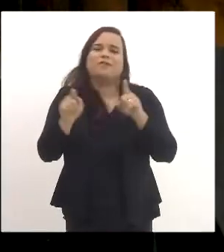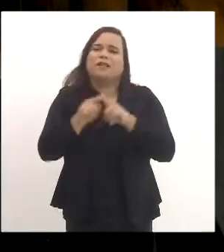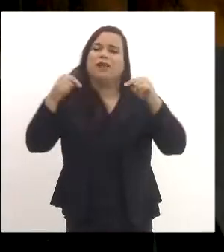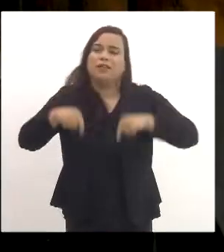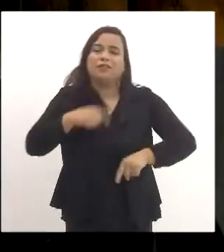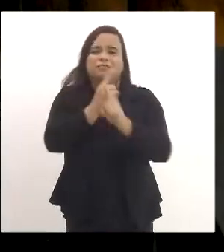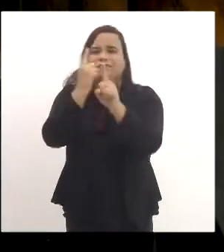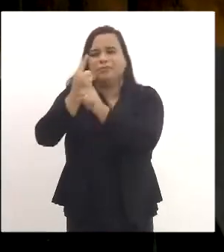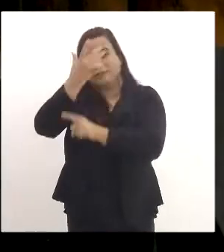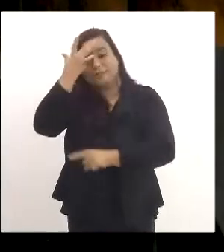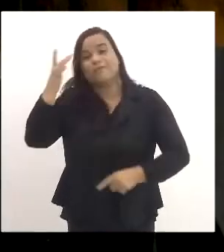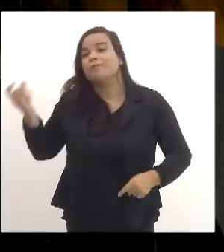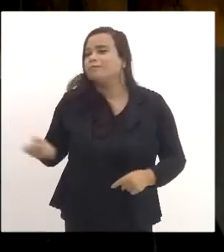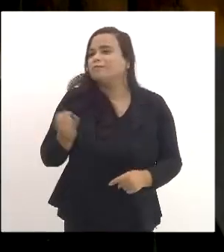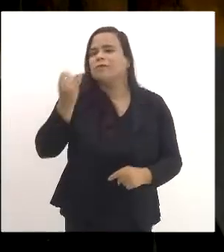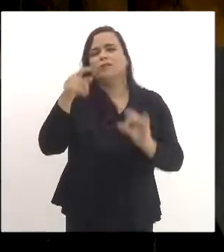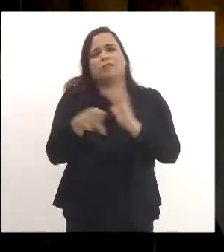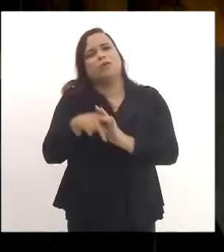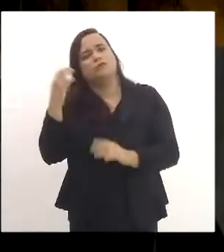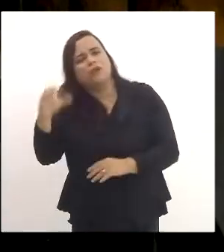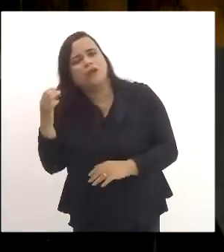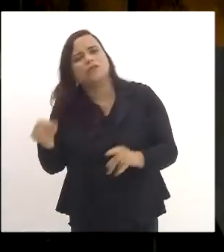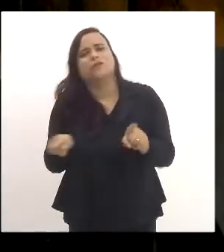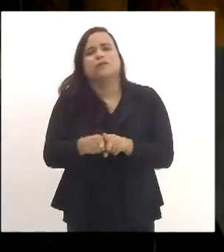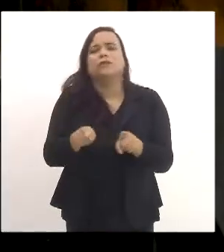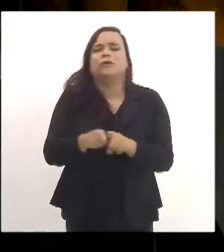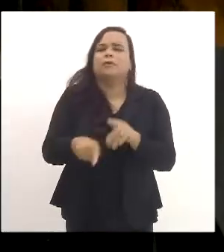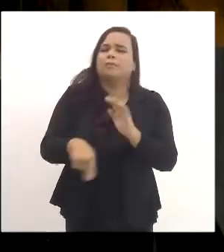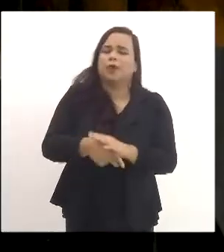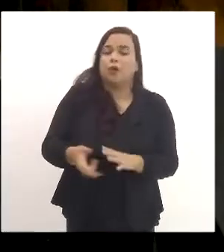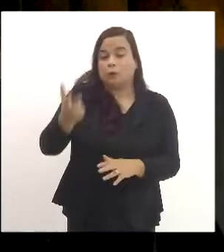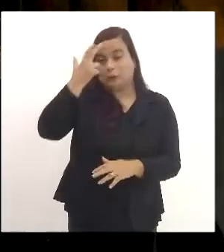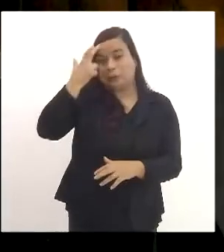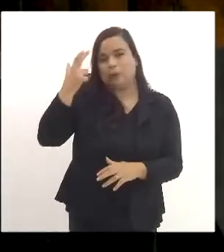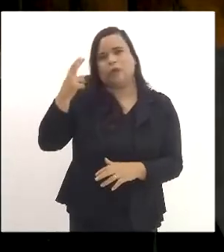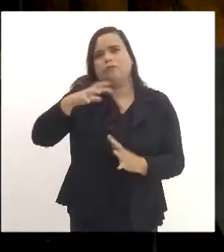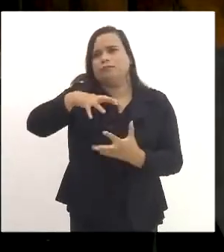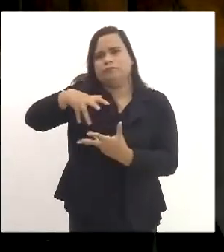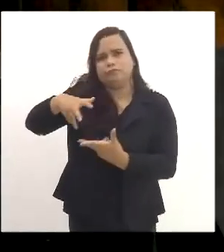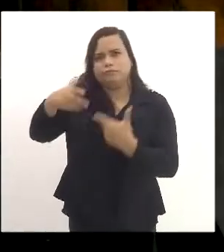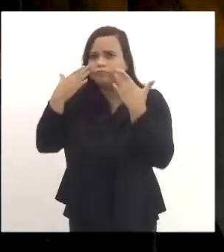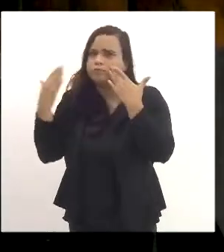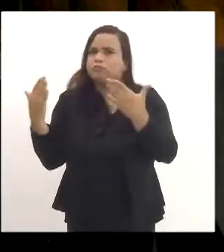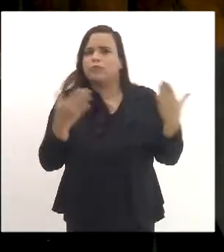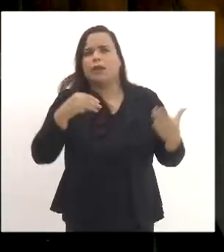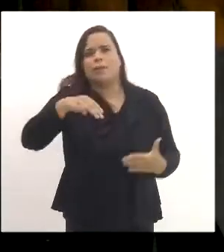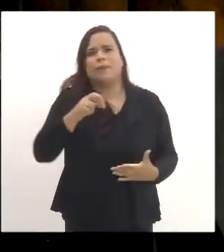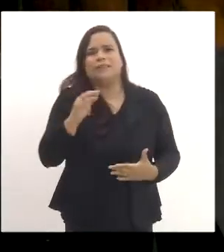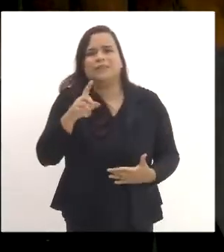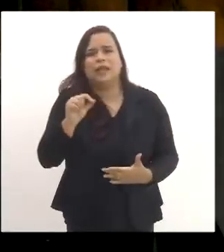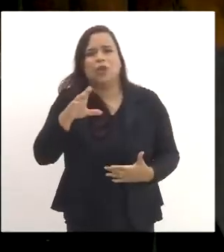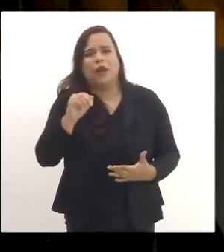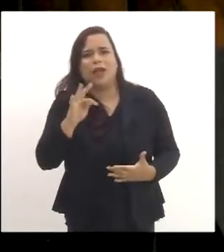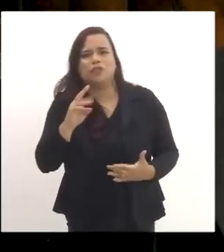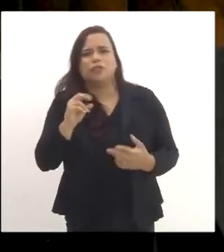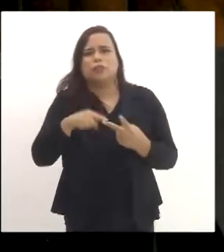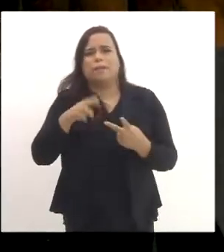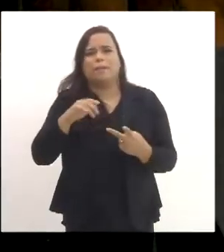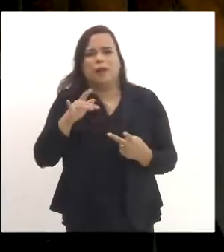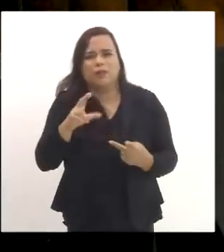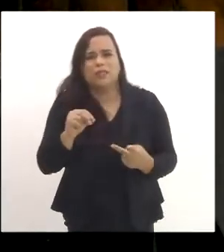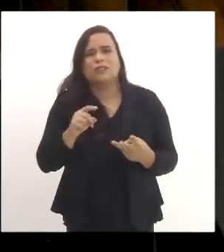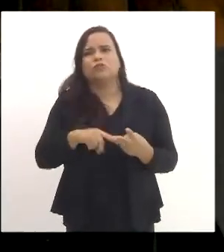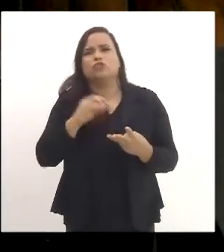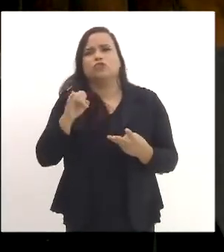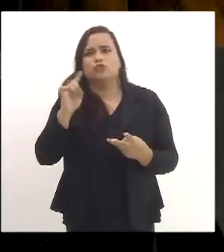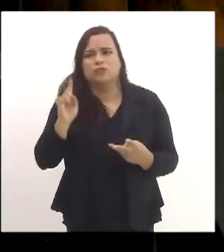personalidades ímpares da ciência e da cultura a nível mundial, como Ana Célia Castro, Maurício Guedes, José Cassiolato,